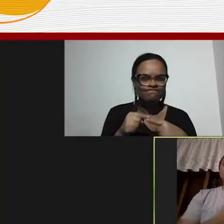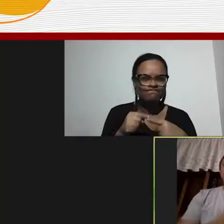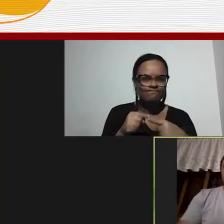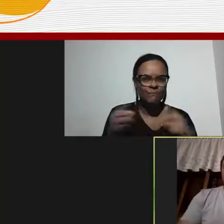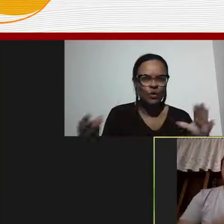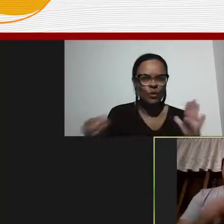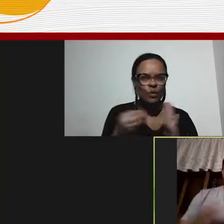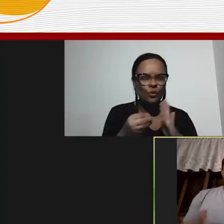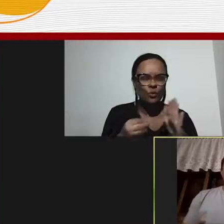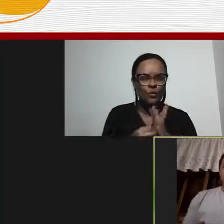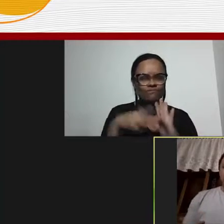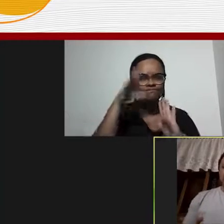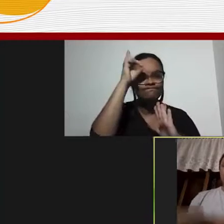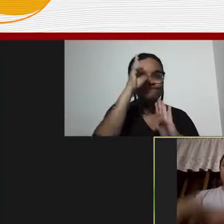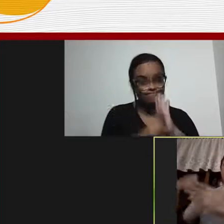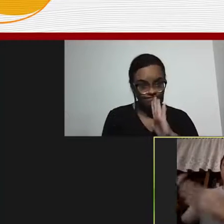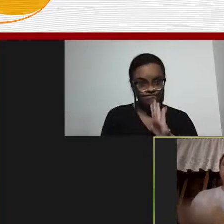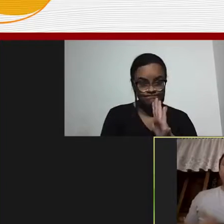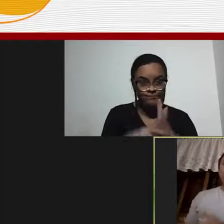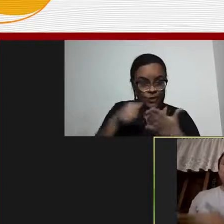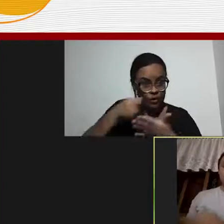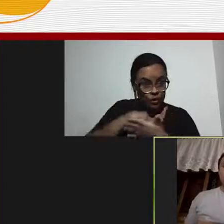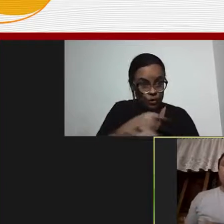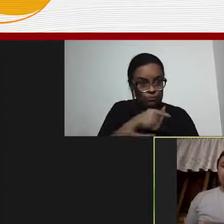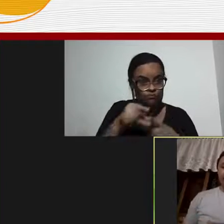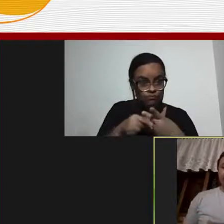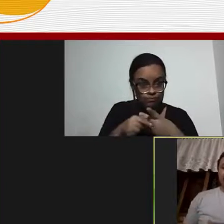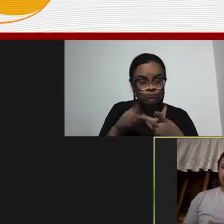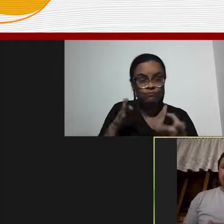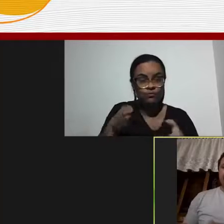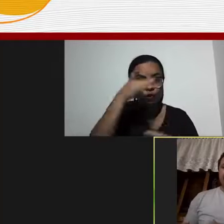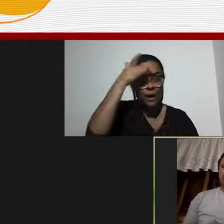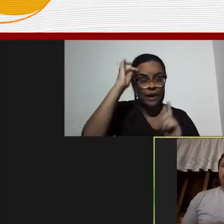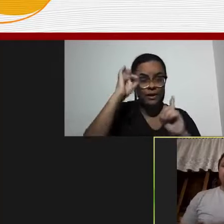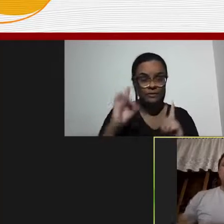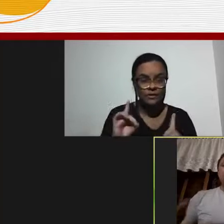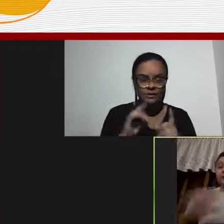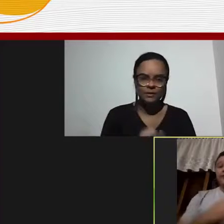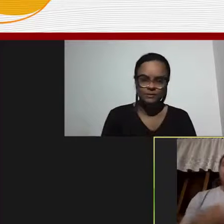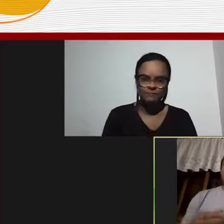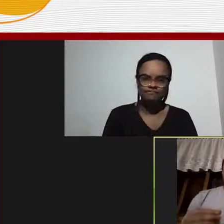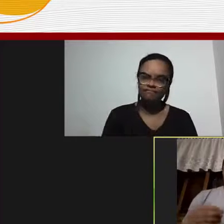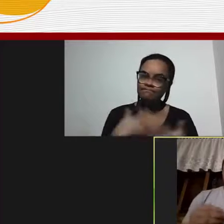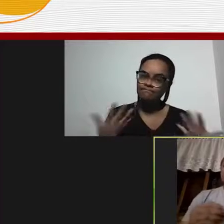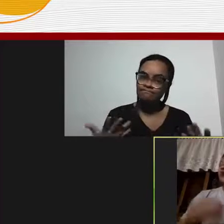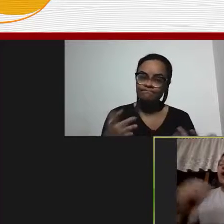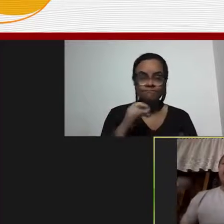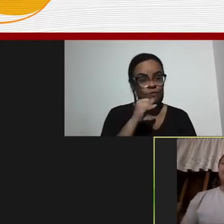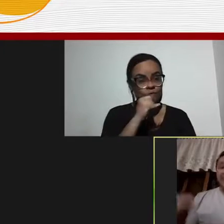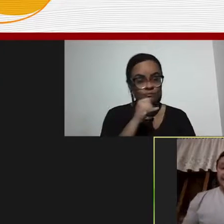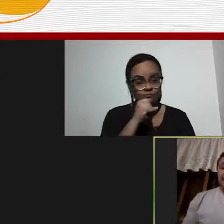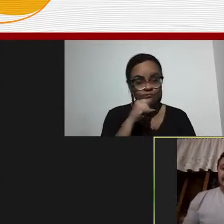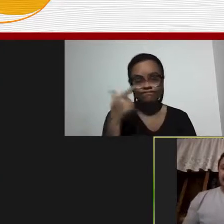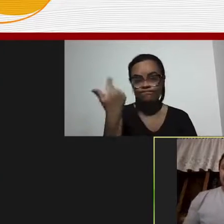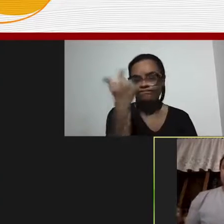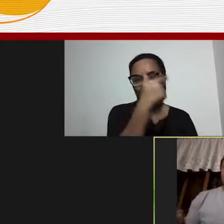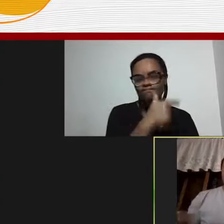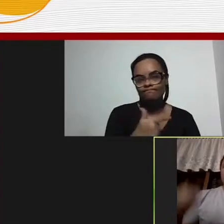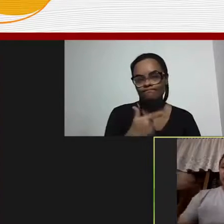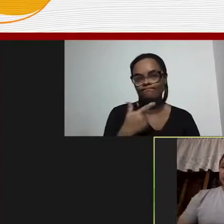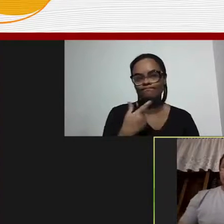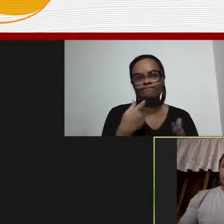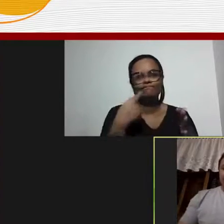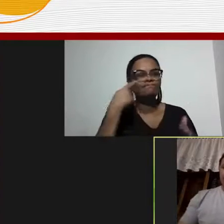já constava muitos direitos e deveres para a pessoa com deficiência. Só que, infelizmente, não há